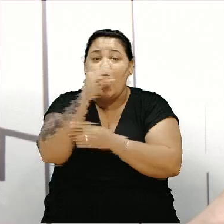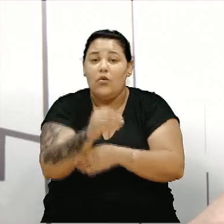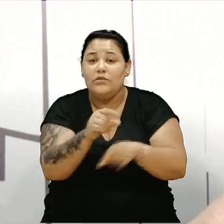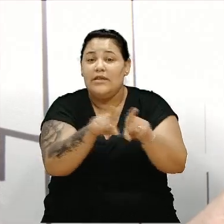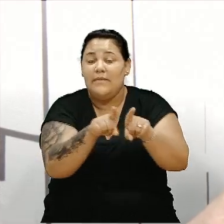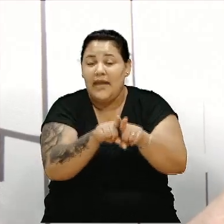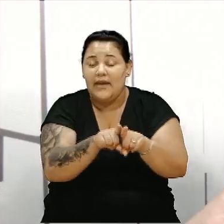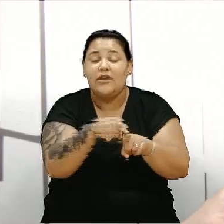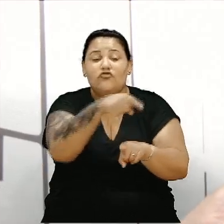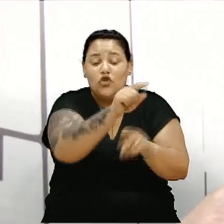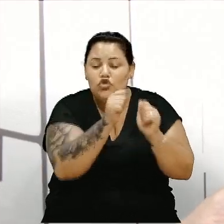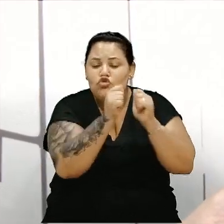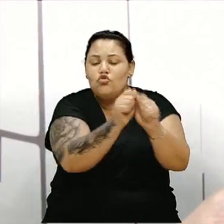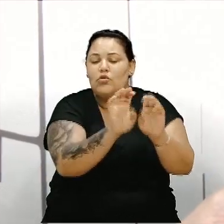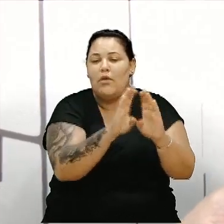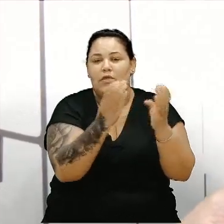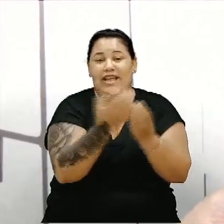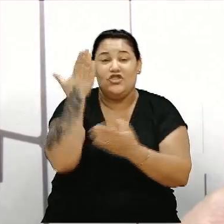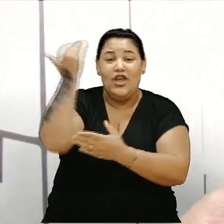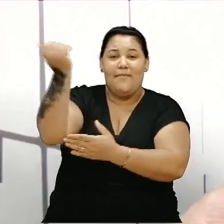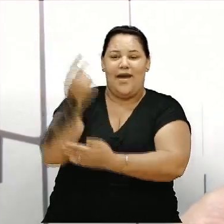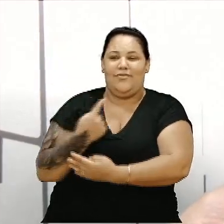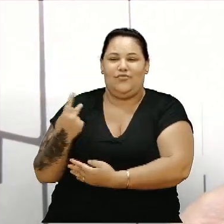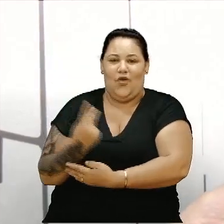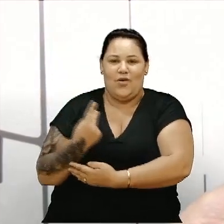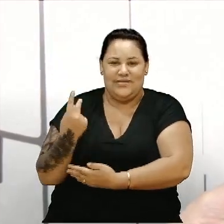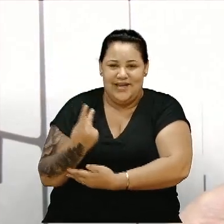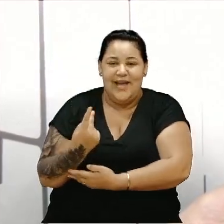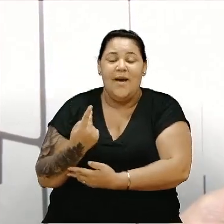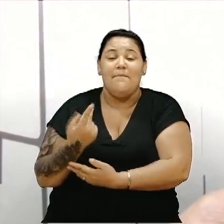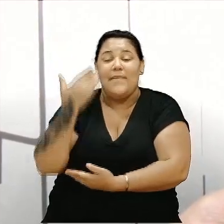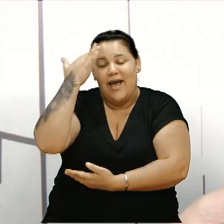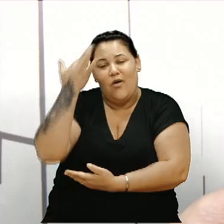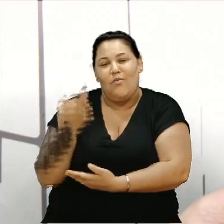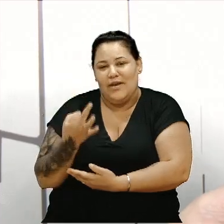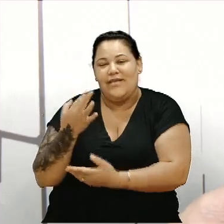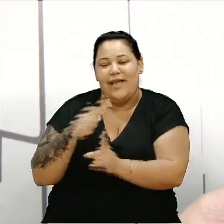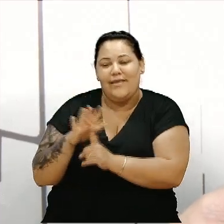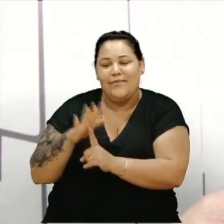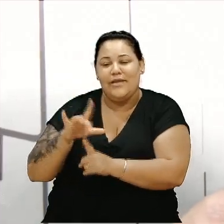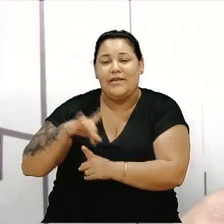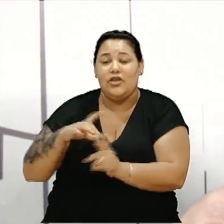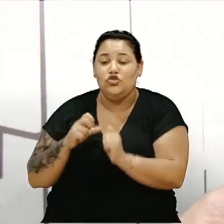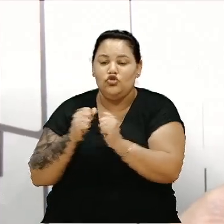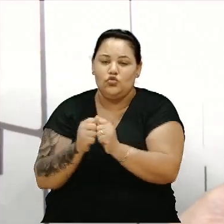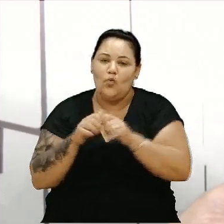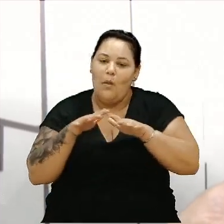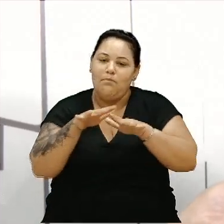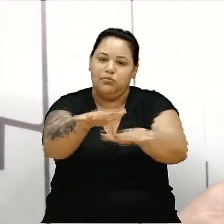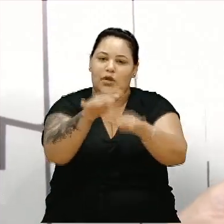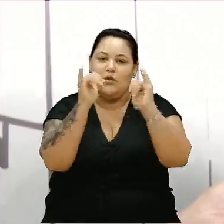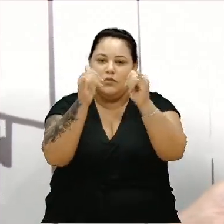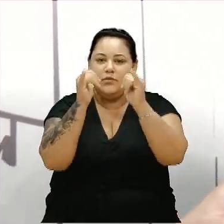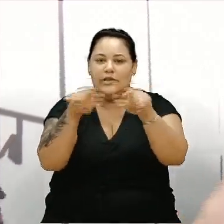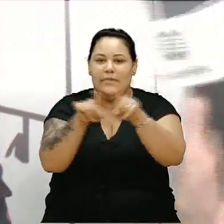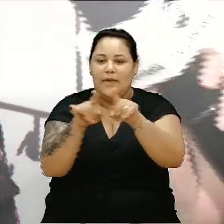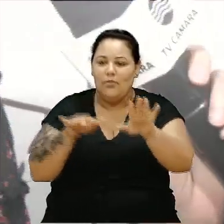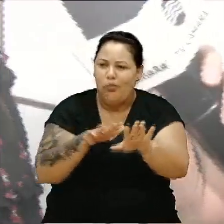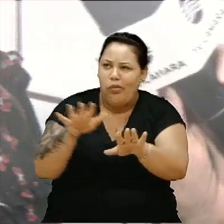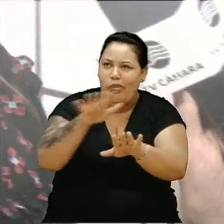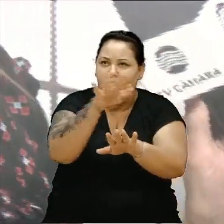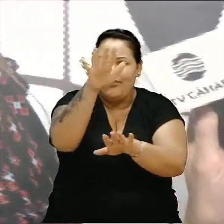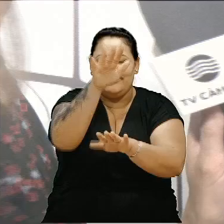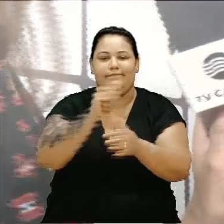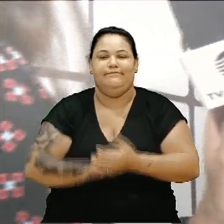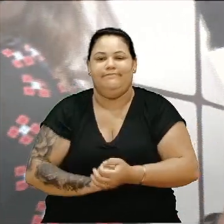manifestação da comunidade, chamado por eles, para também entender a demanda que eles tinham lá do transporte coletivo e as pavimentações. Bem